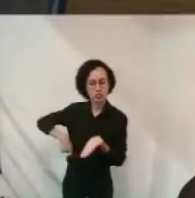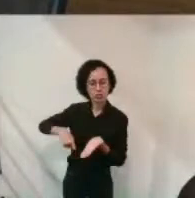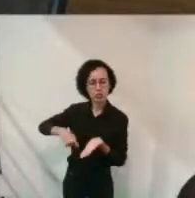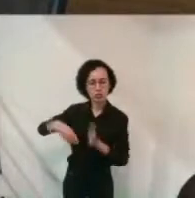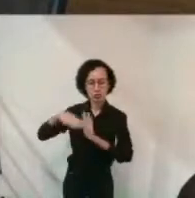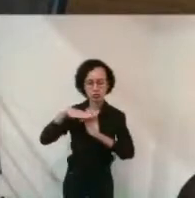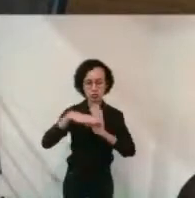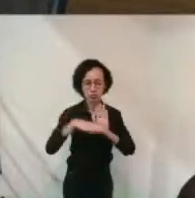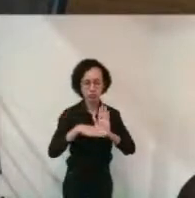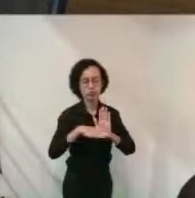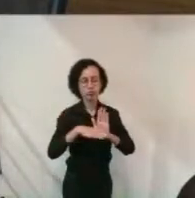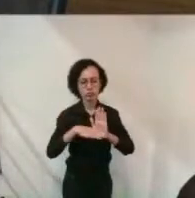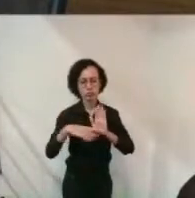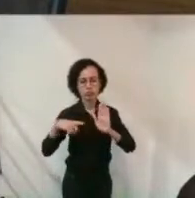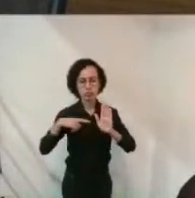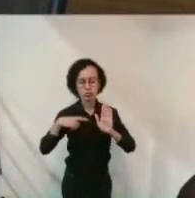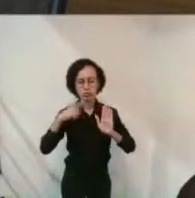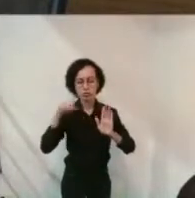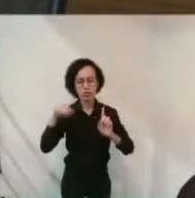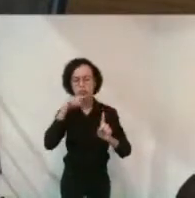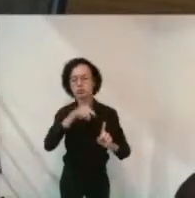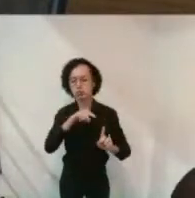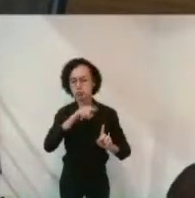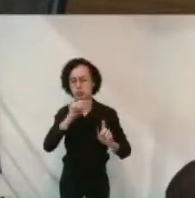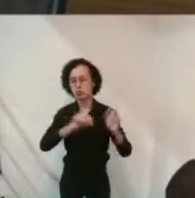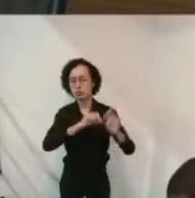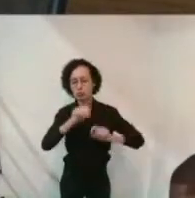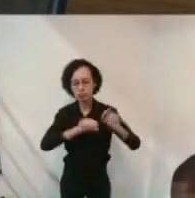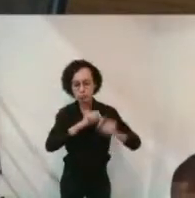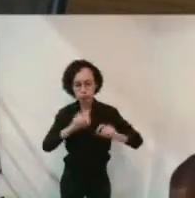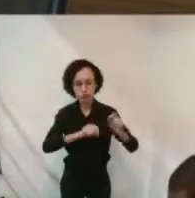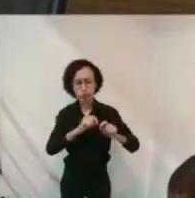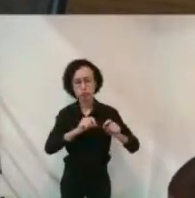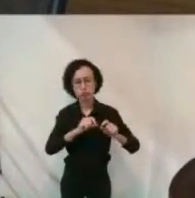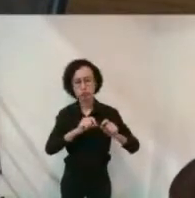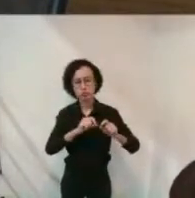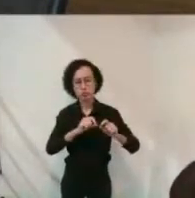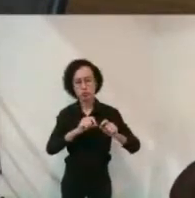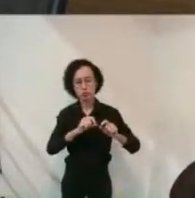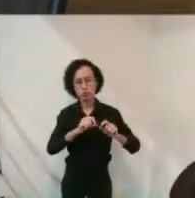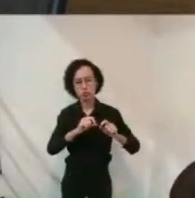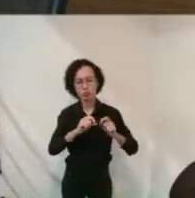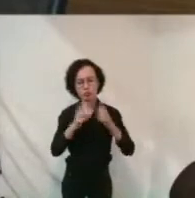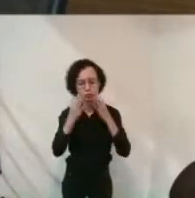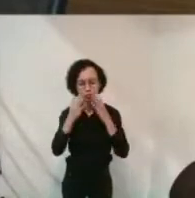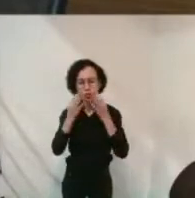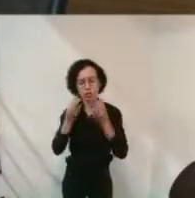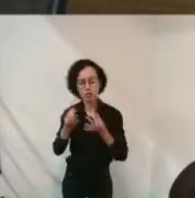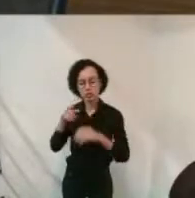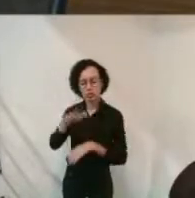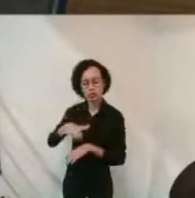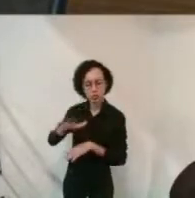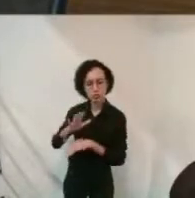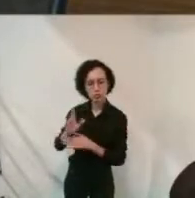protocolo que tem por objeto concretizar a intenção das partes, com o compromisso de implementar